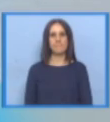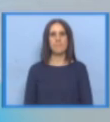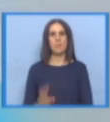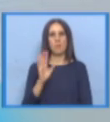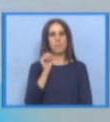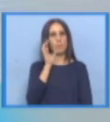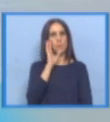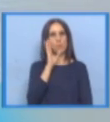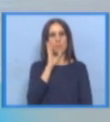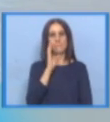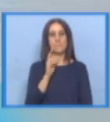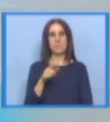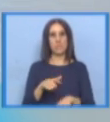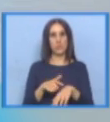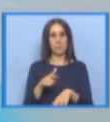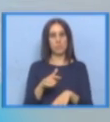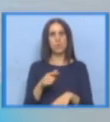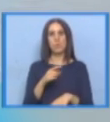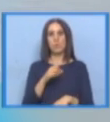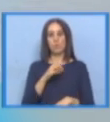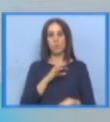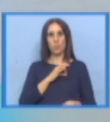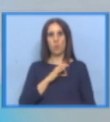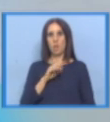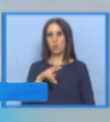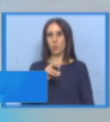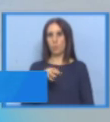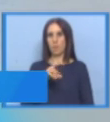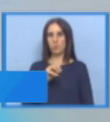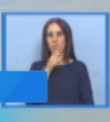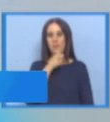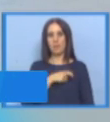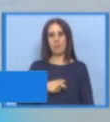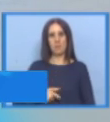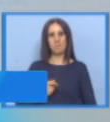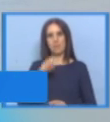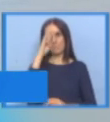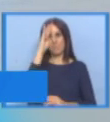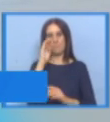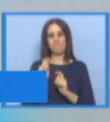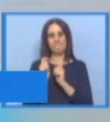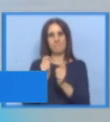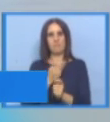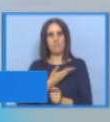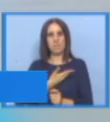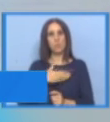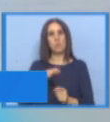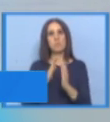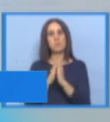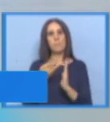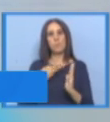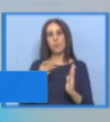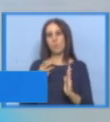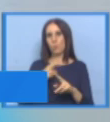Olá, muito boa tarde. Nestes instantes, Dom António Marto é criado cardeal pelo Papa Francisco numa celebração que decorre na Basílica de São Pedro,